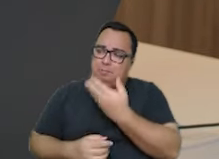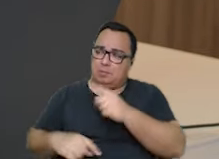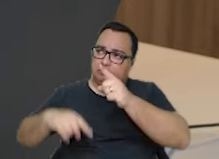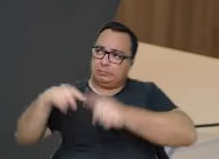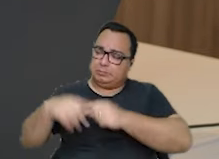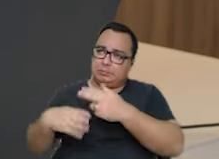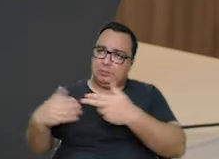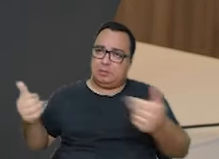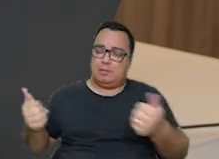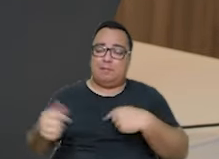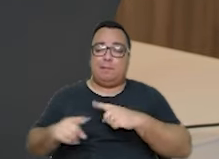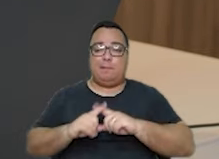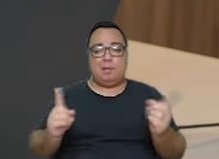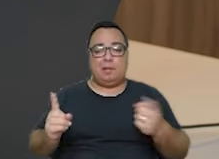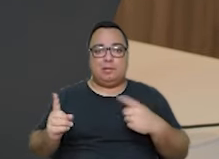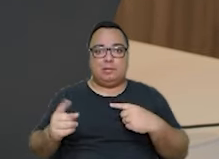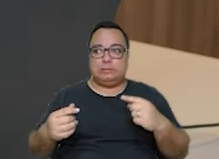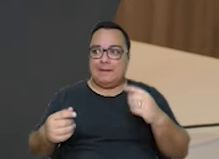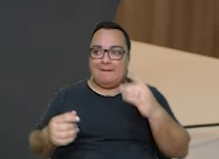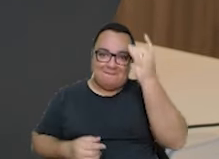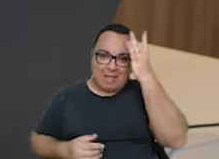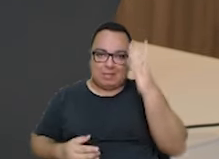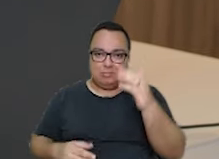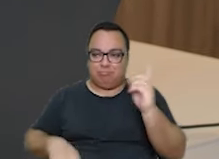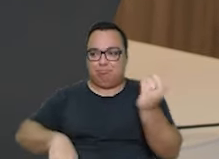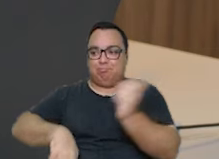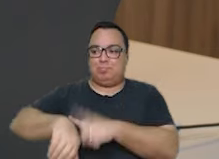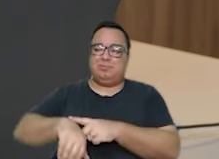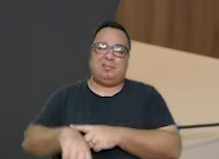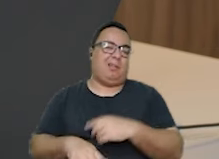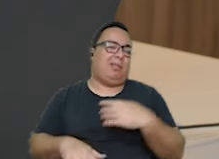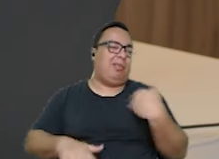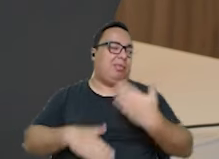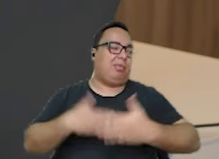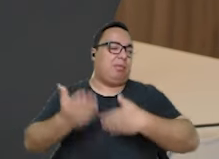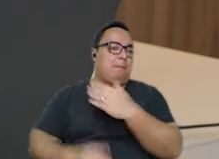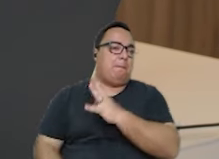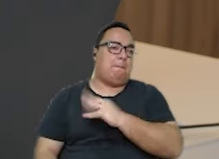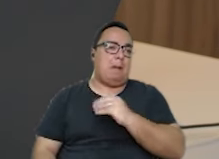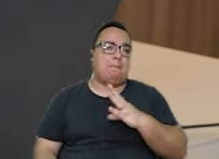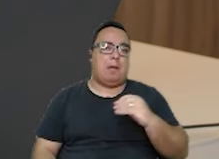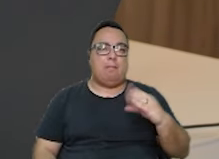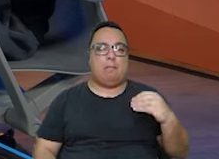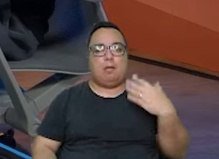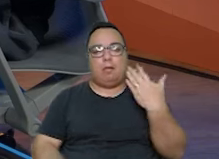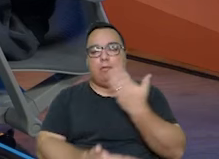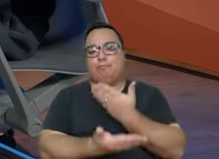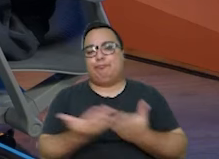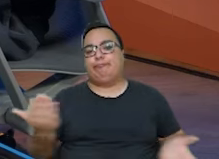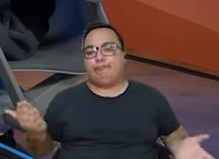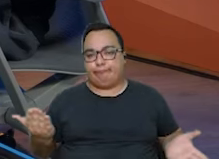se eu não tiver aquilo ali muito fácil eu vou deixar para depois e esse depois se perde nunca chega né e é fundamental a